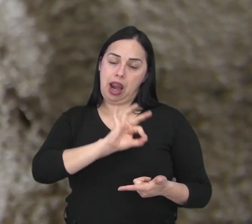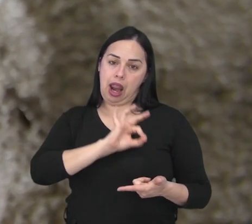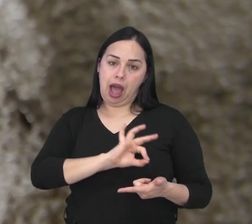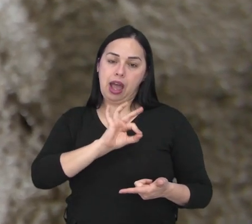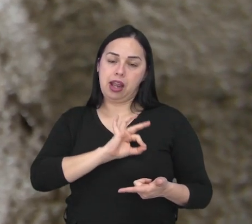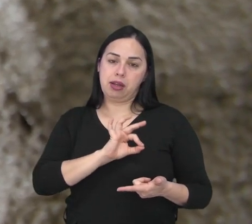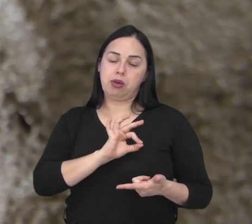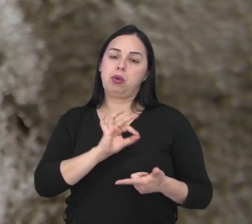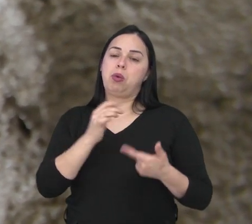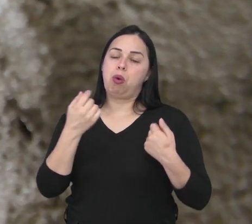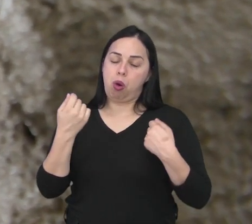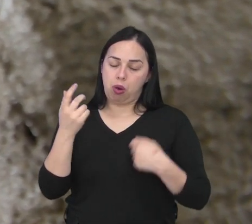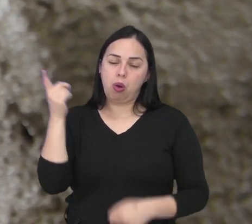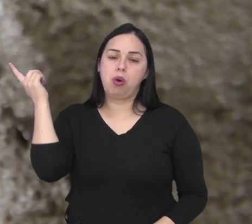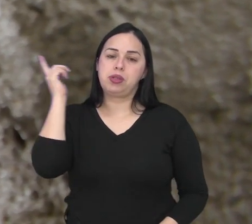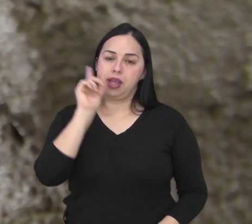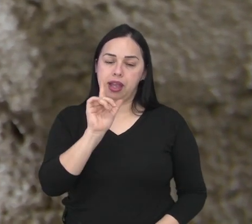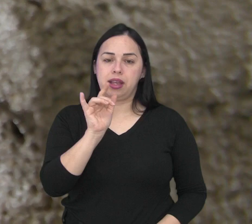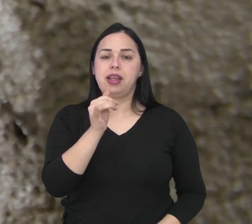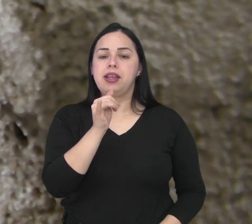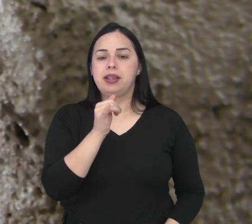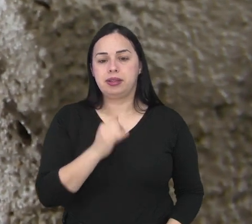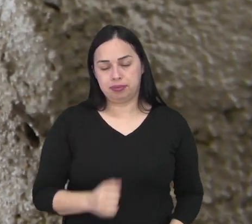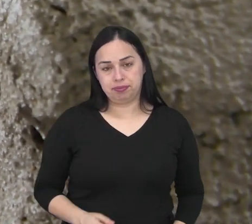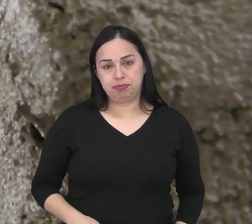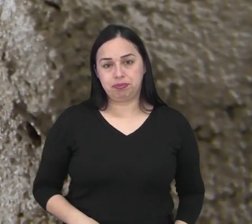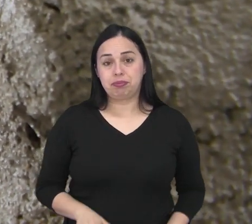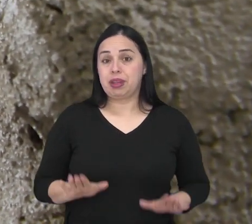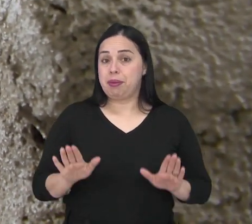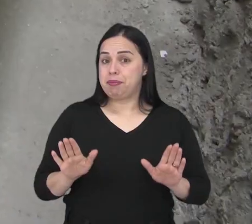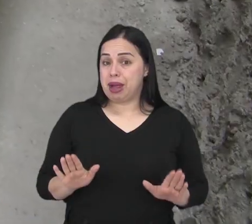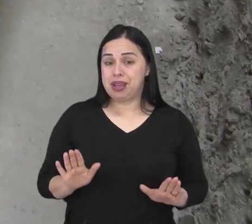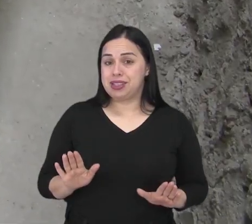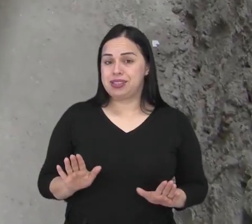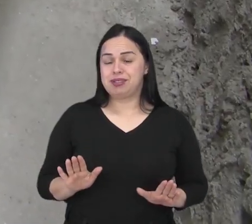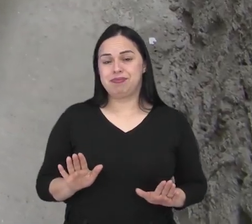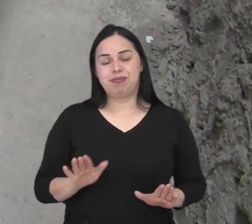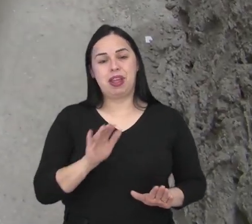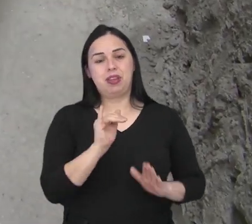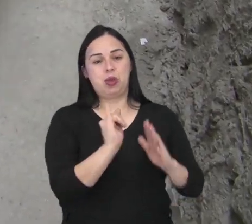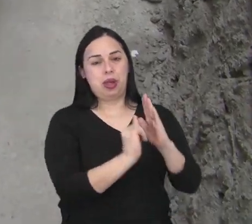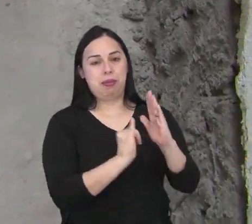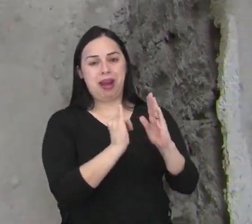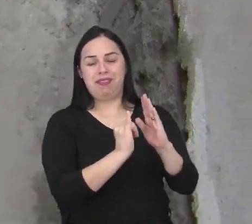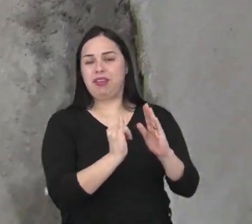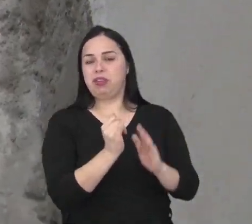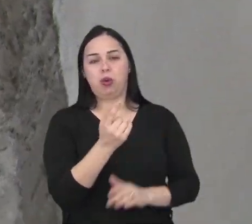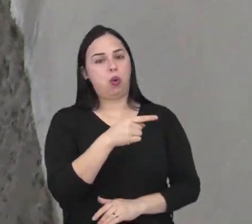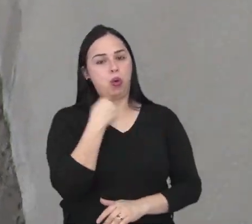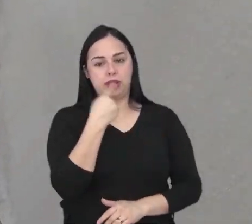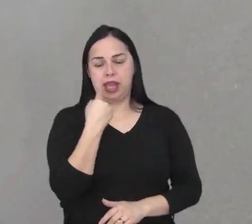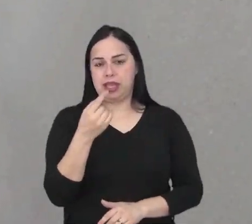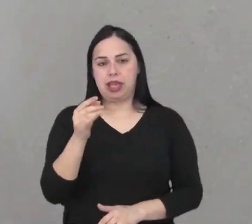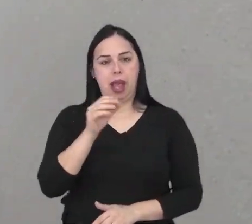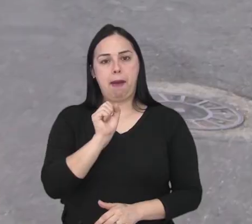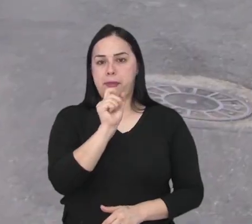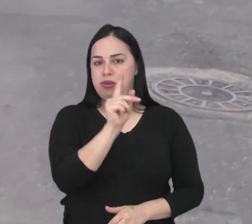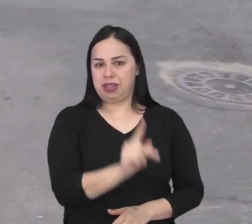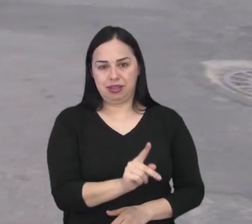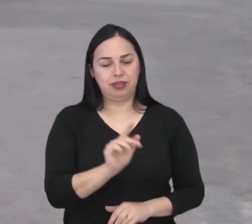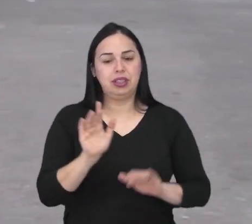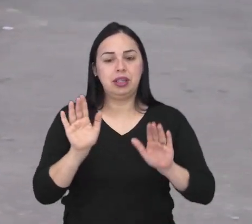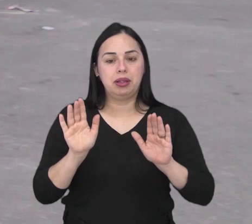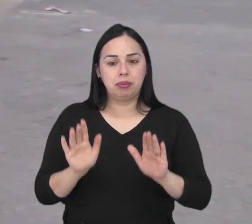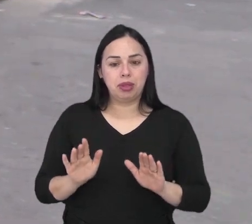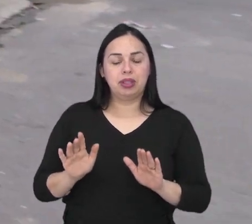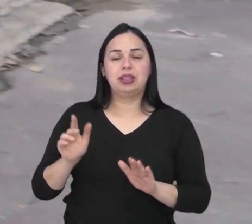recebendo salários caso precise se afastar das atividades, por exemplo, o que não acontece no trabalho informal.